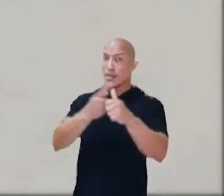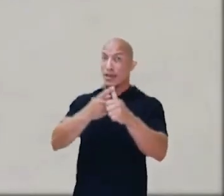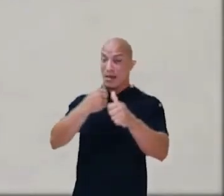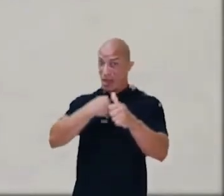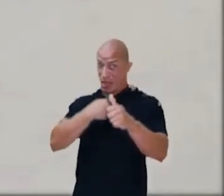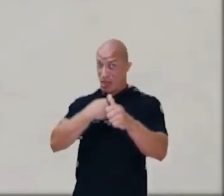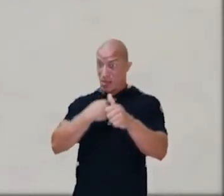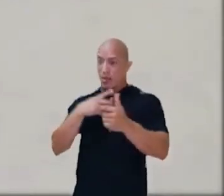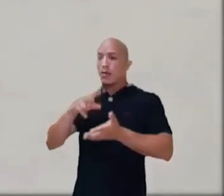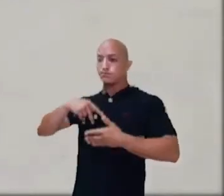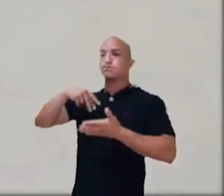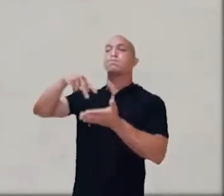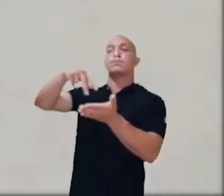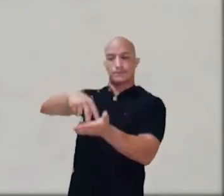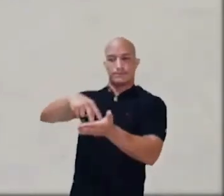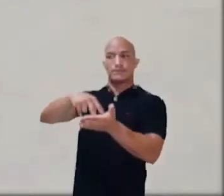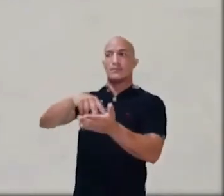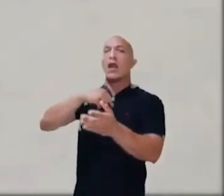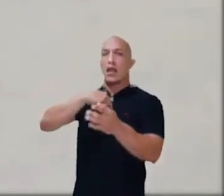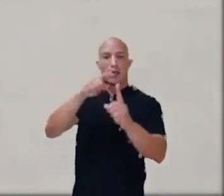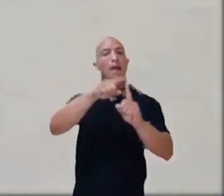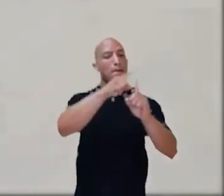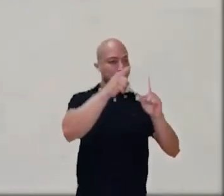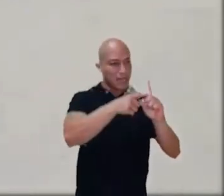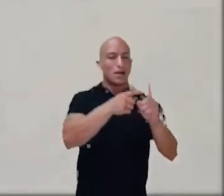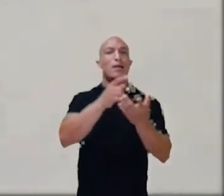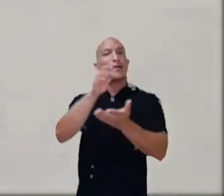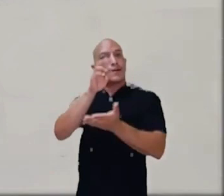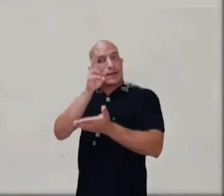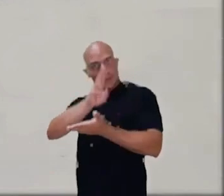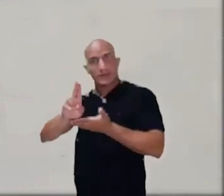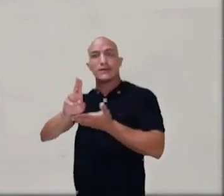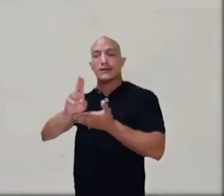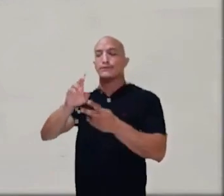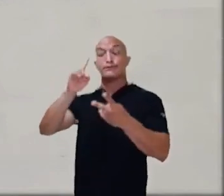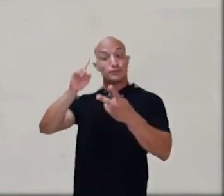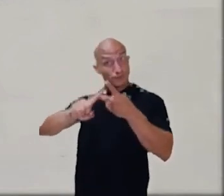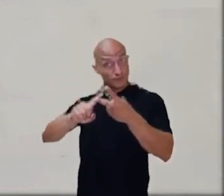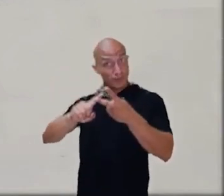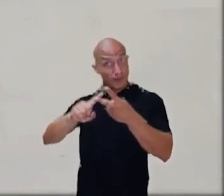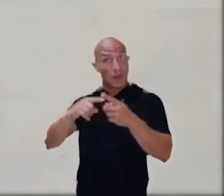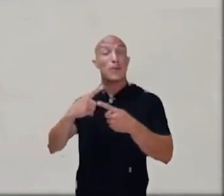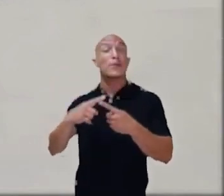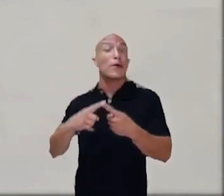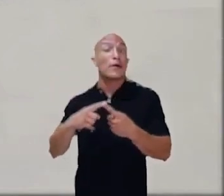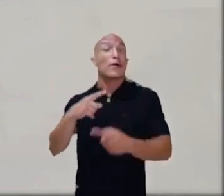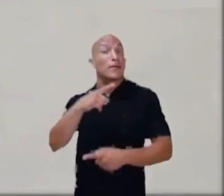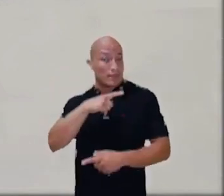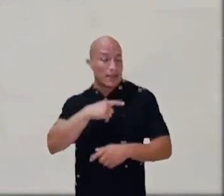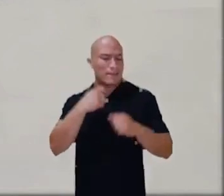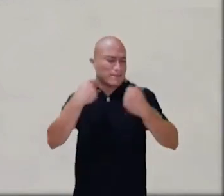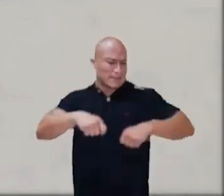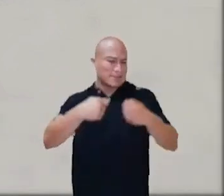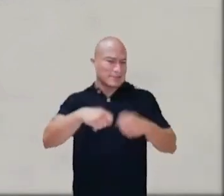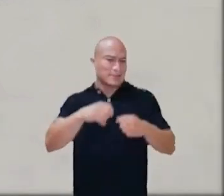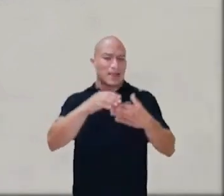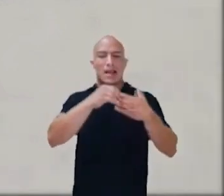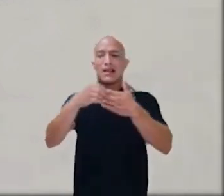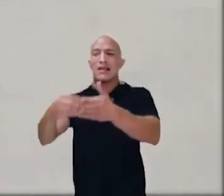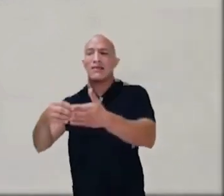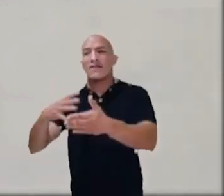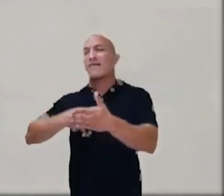quero mencionar as minhas aprovações, 2 aprovações em mestrados para Sociologia, um na Universidade Federal